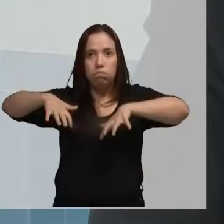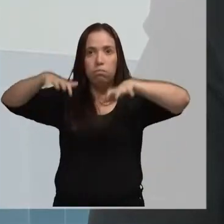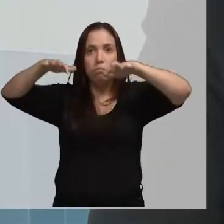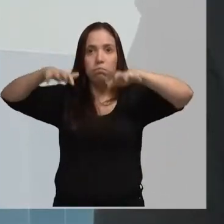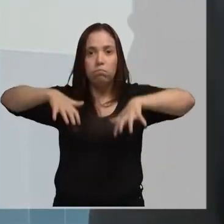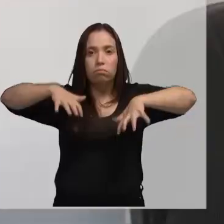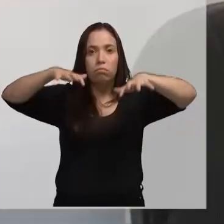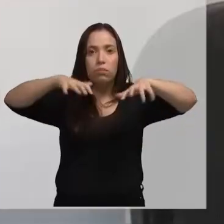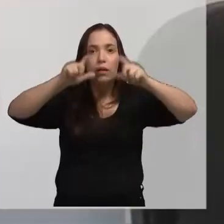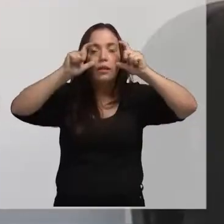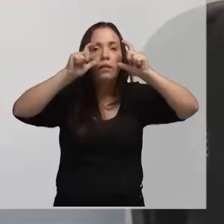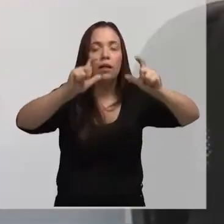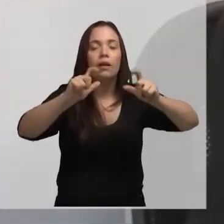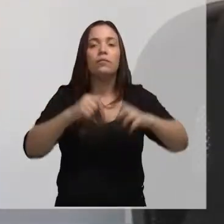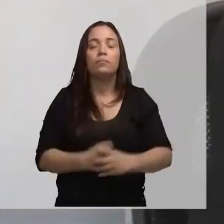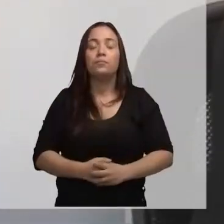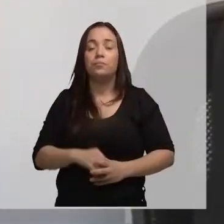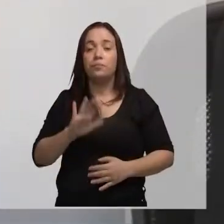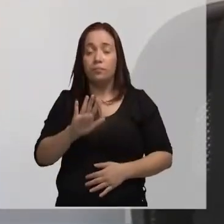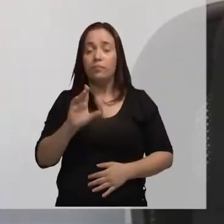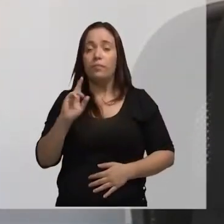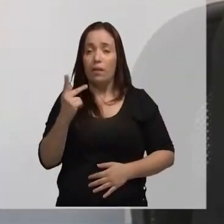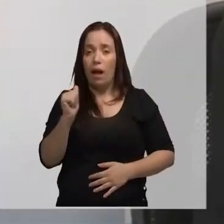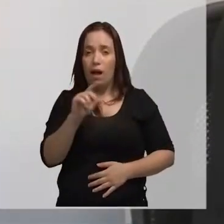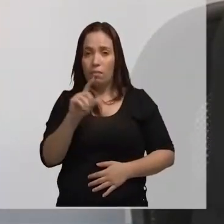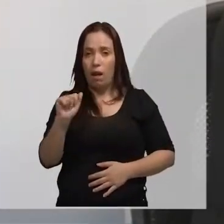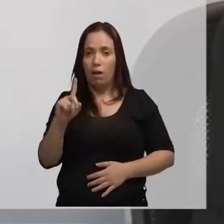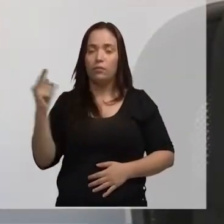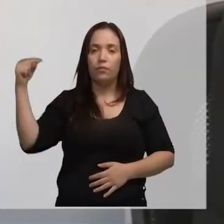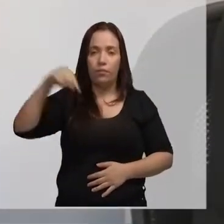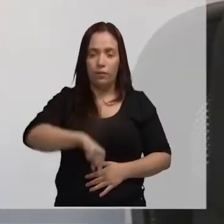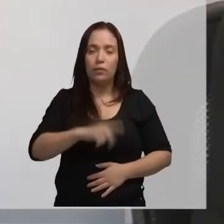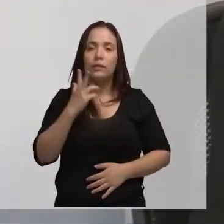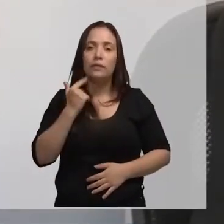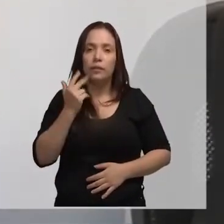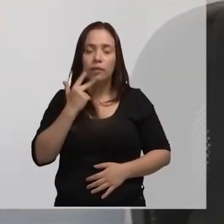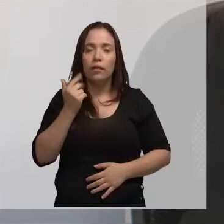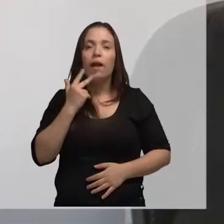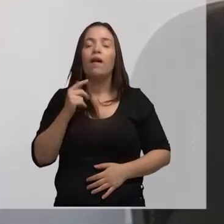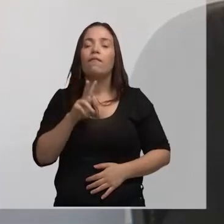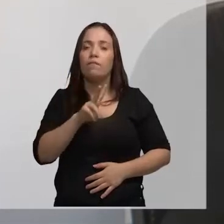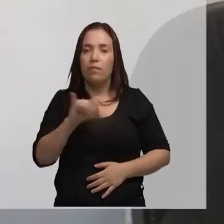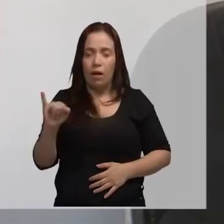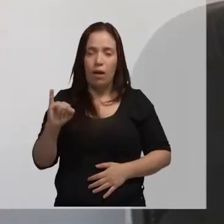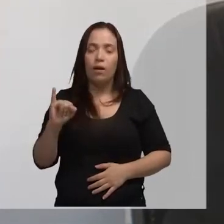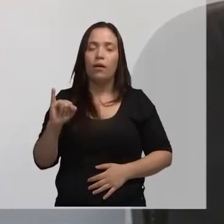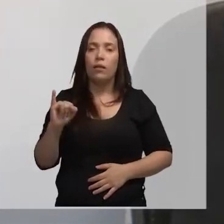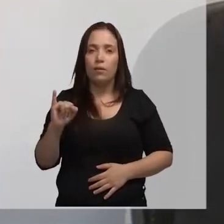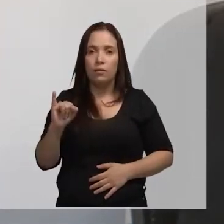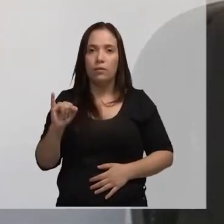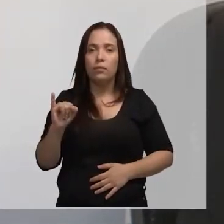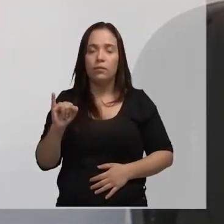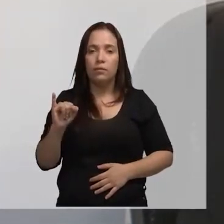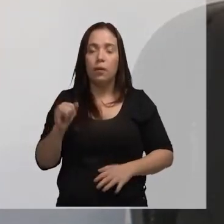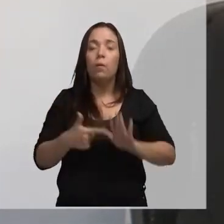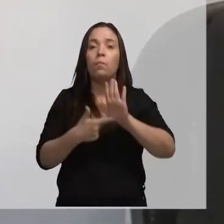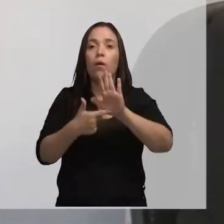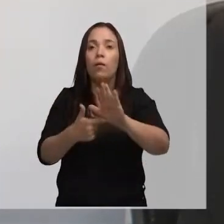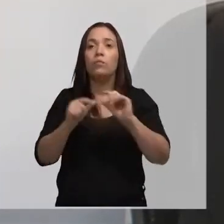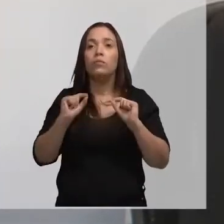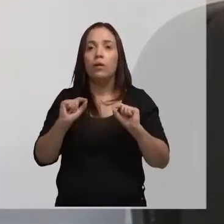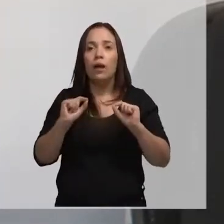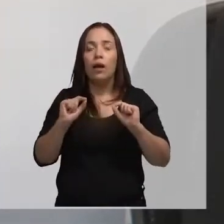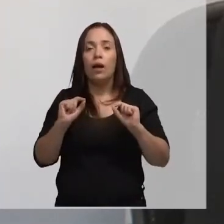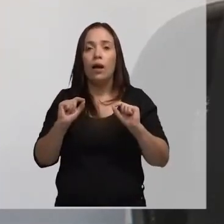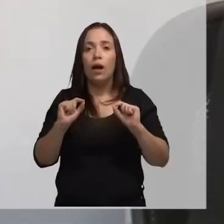que a passagem de Fernando Haddad pelo estado do Ceará, ela vai demarcar ainda mais a